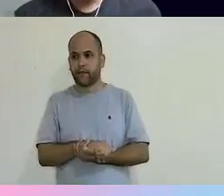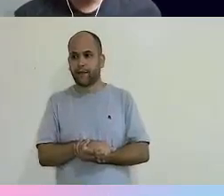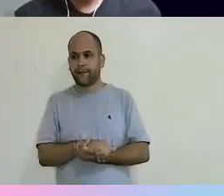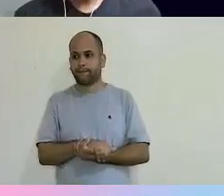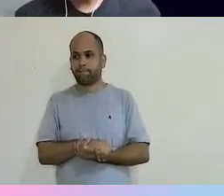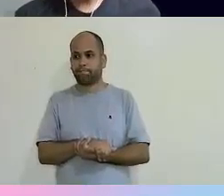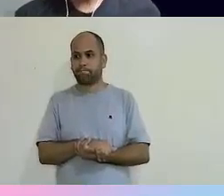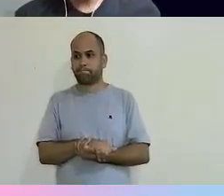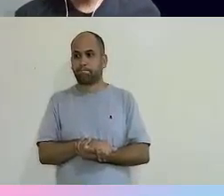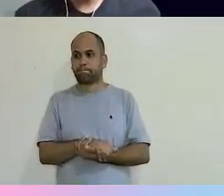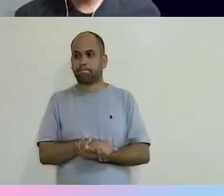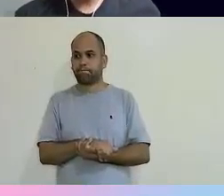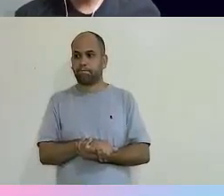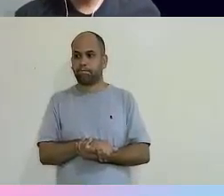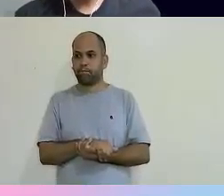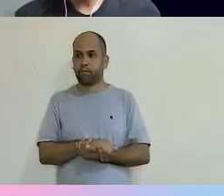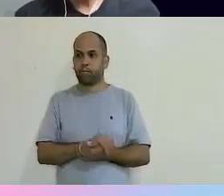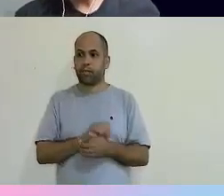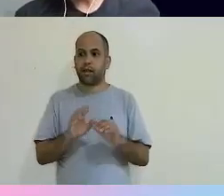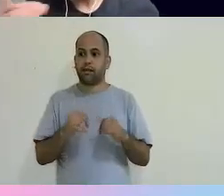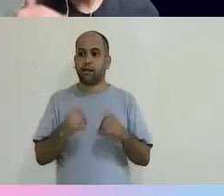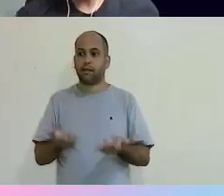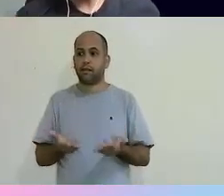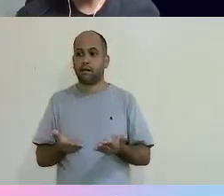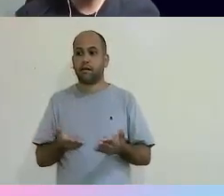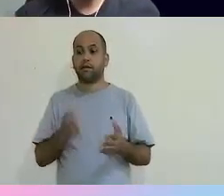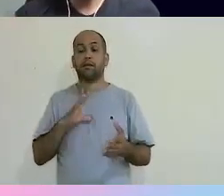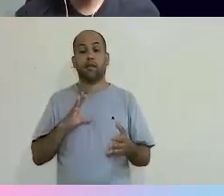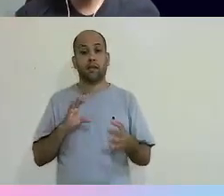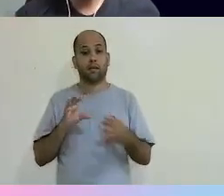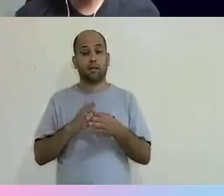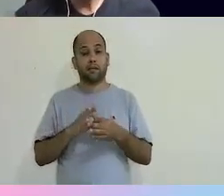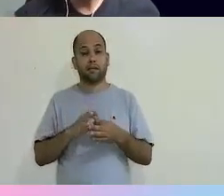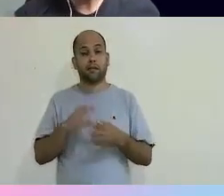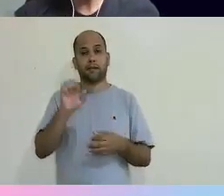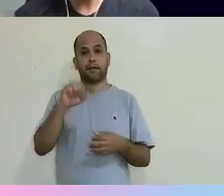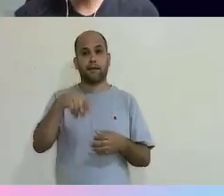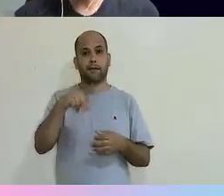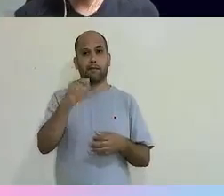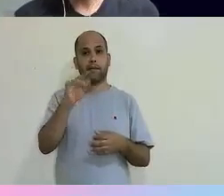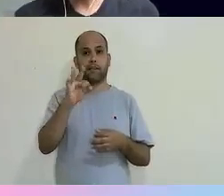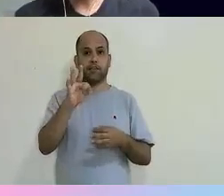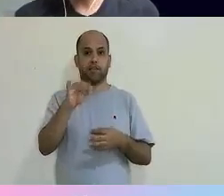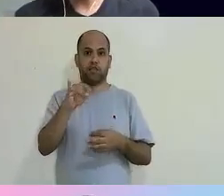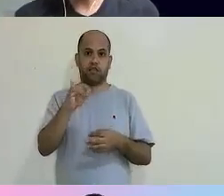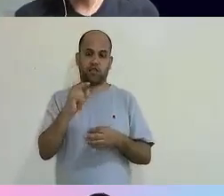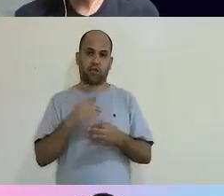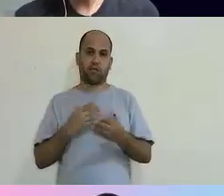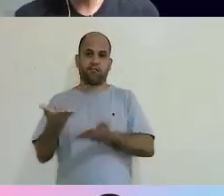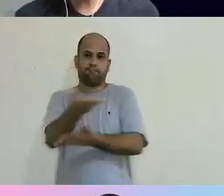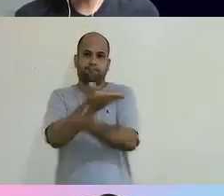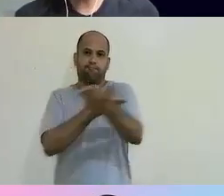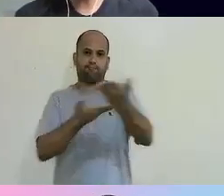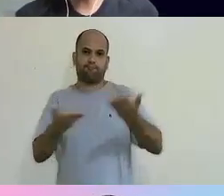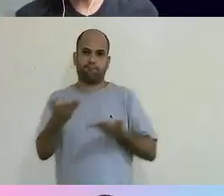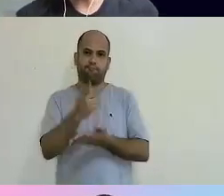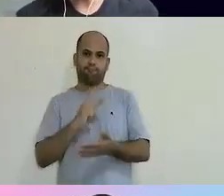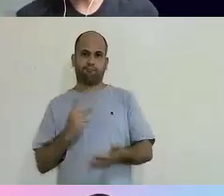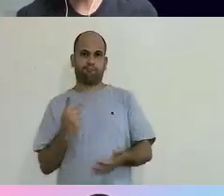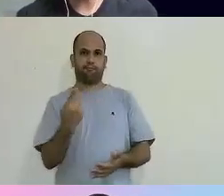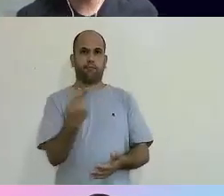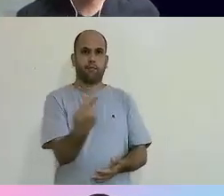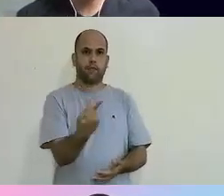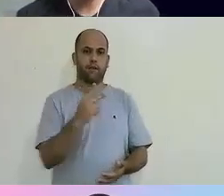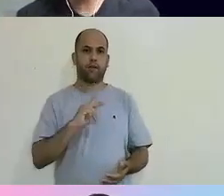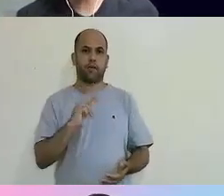Bem, e aí, pessoal, acho que a gente já emenda nisso empatia, né? Acho que quando a gente conversa ali sobre